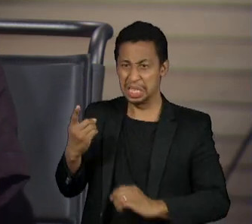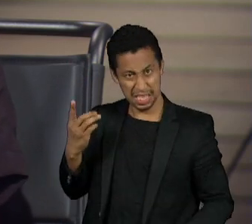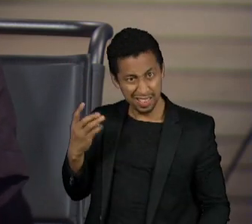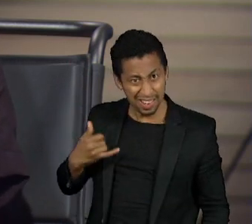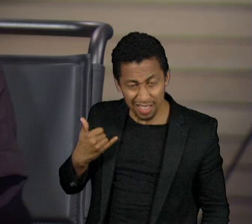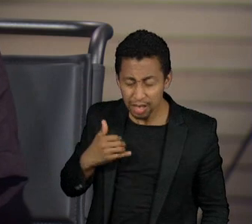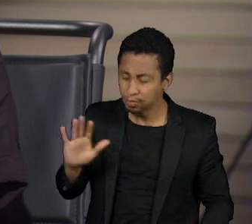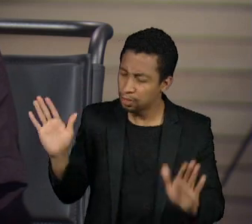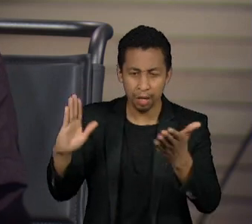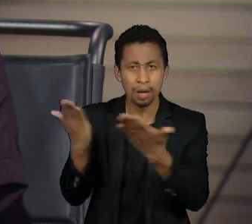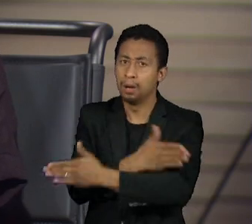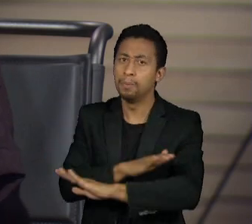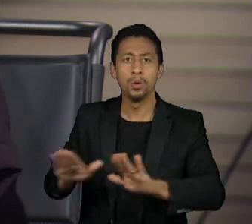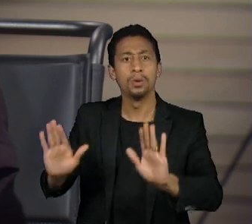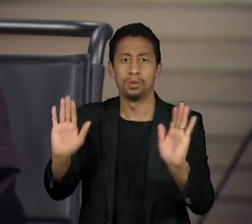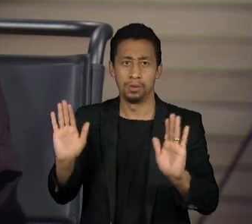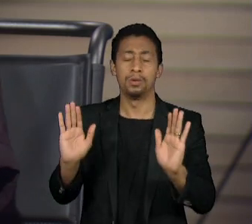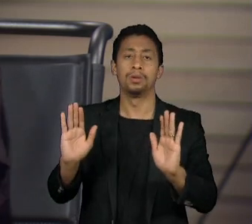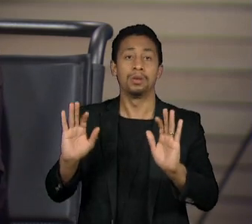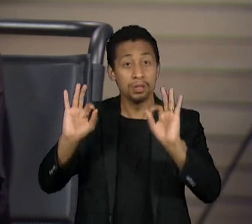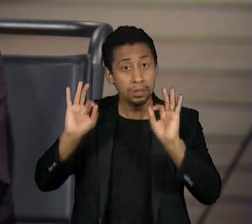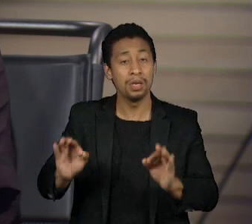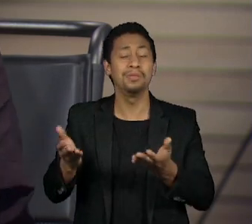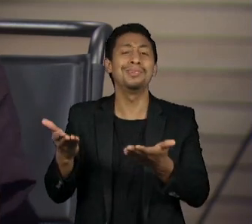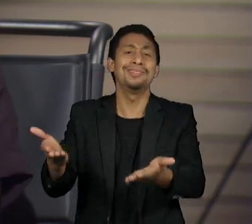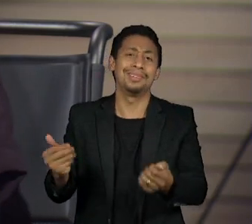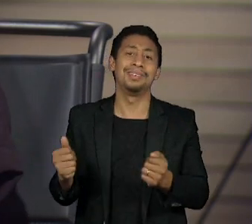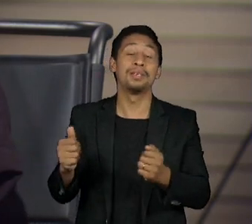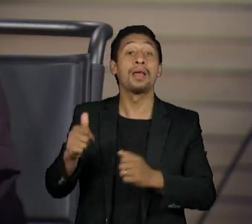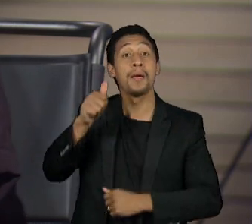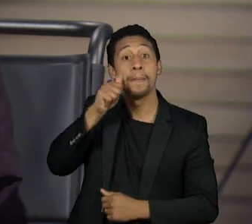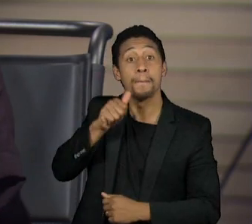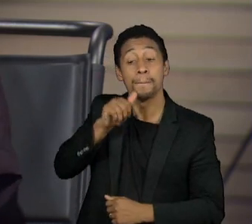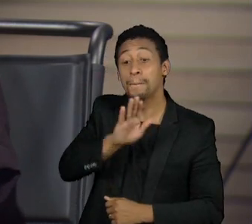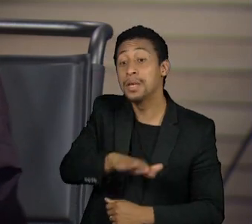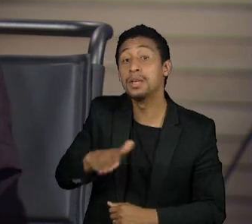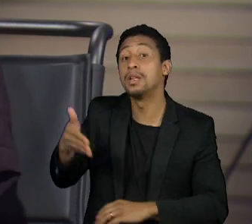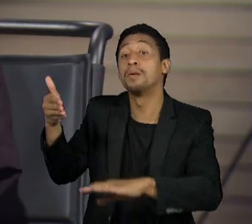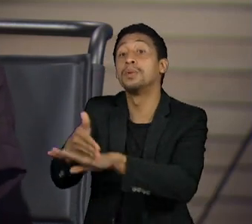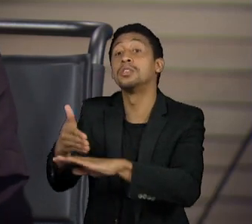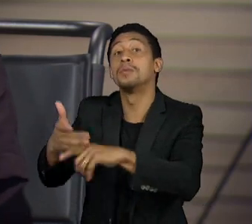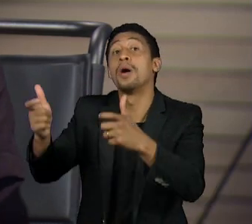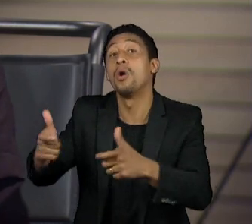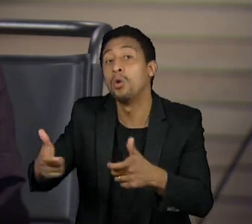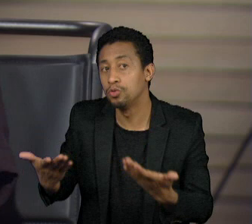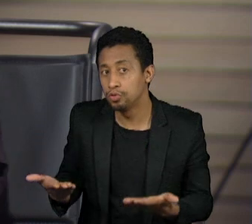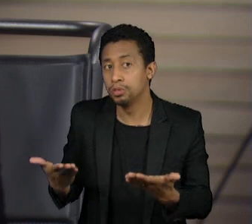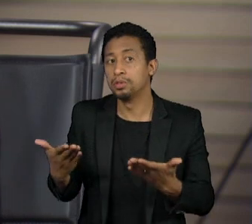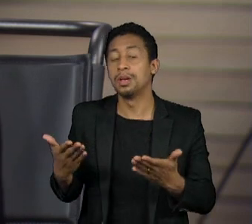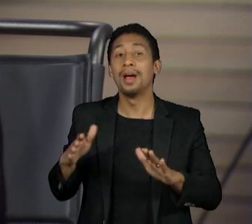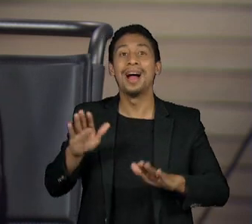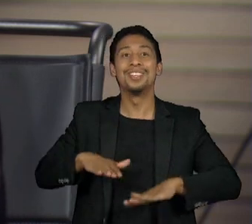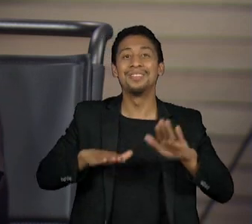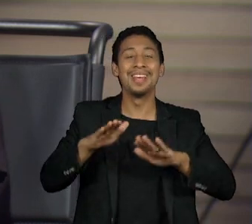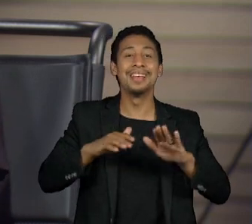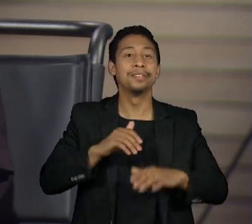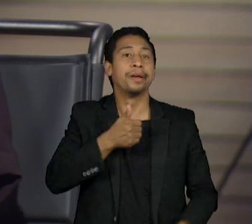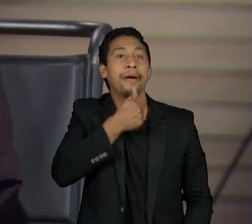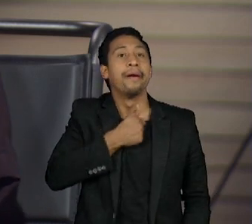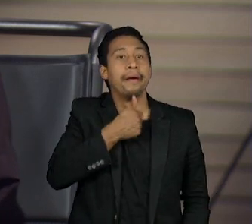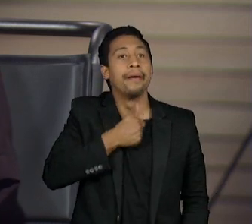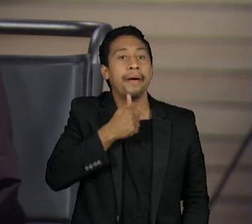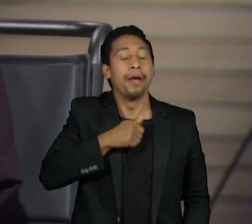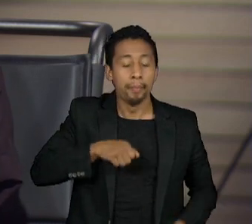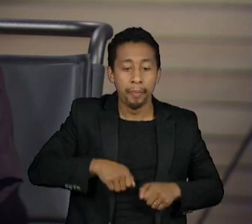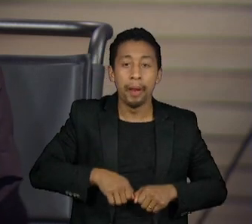deve ser essa. Que espaços, lugares que essa menina frequenta, não frequenta. Quando está menstruada, tem que ficar trancada numa sala, não pode